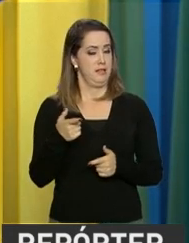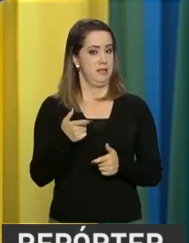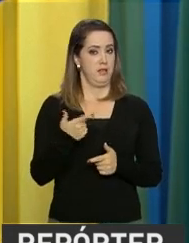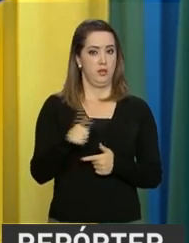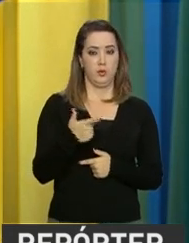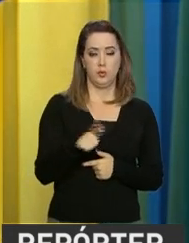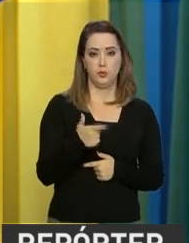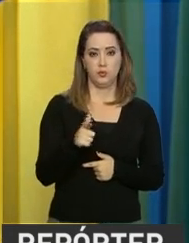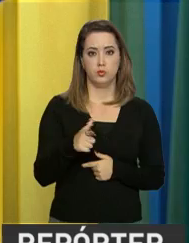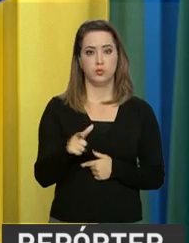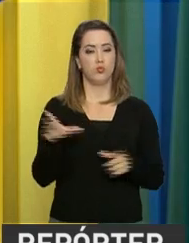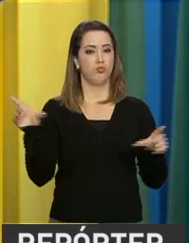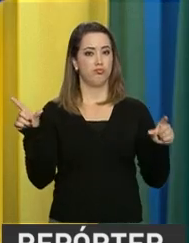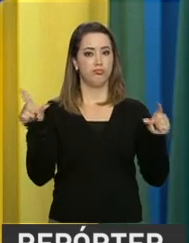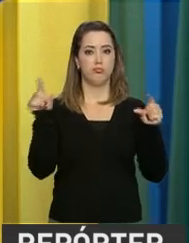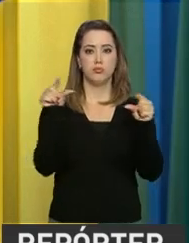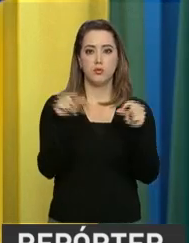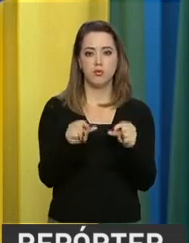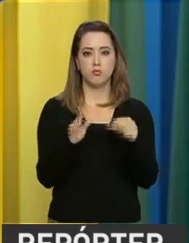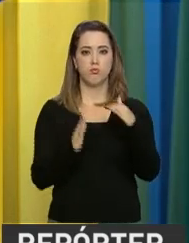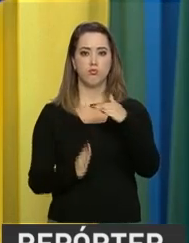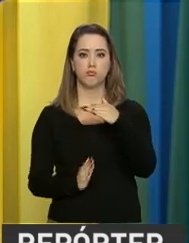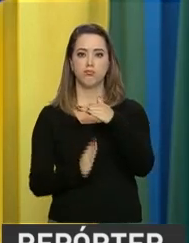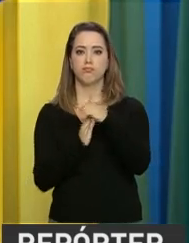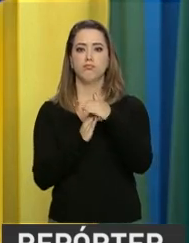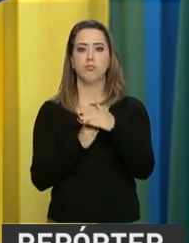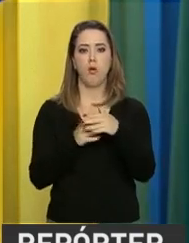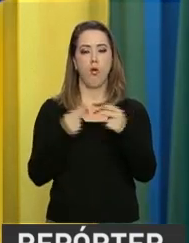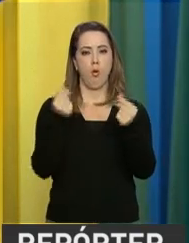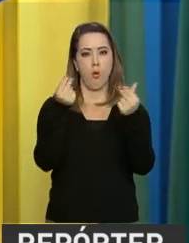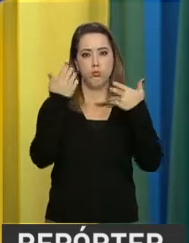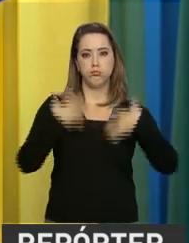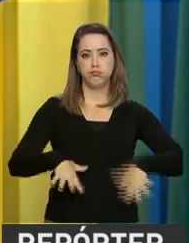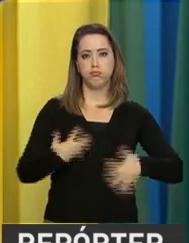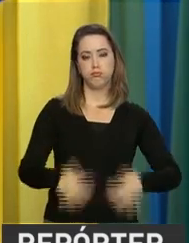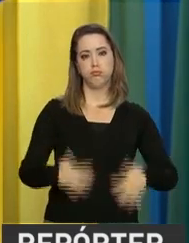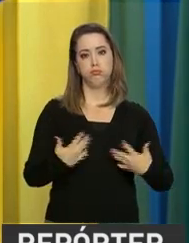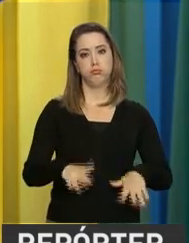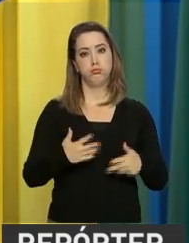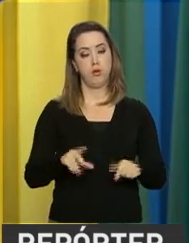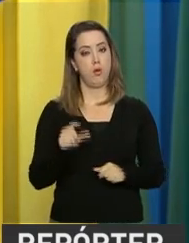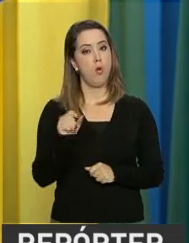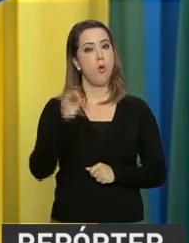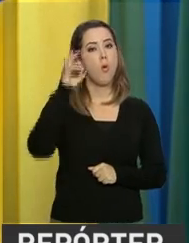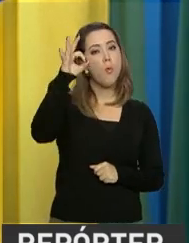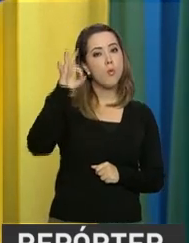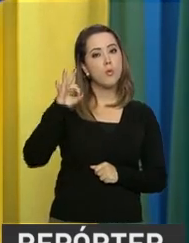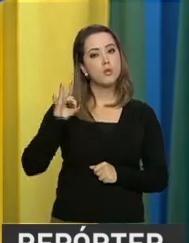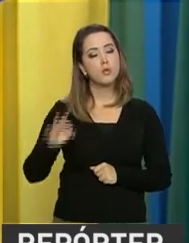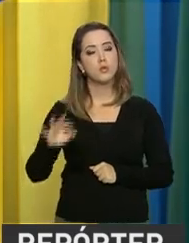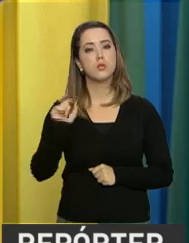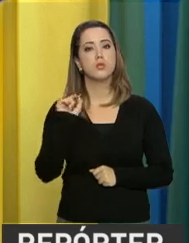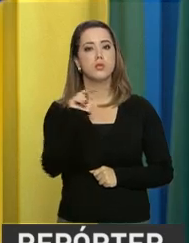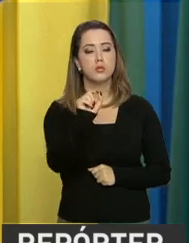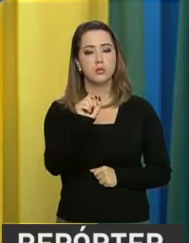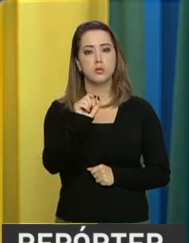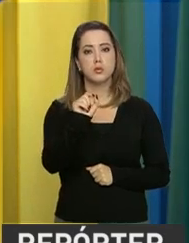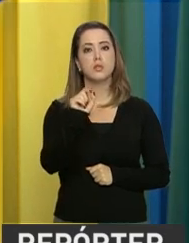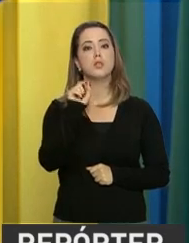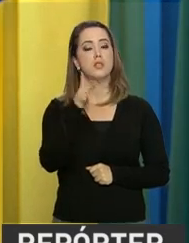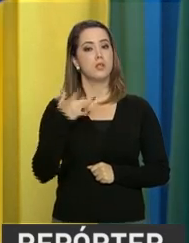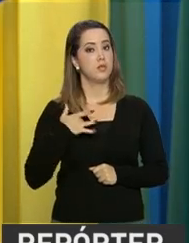embarco da redução da limitação das despesas as os percentuais referentes à